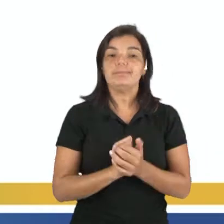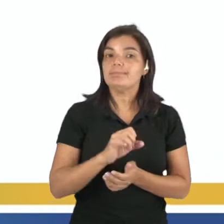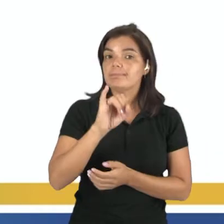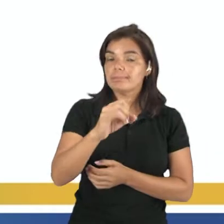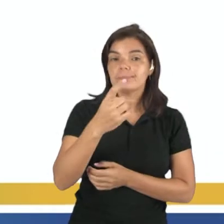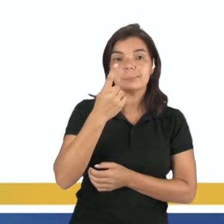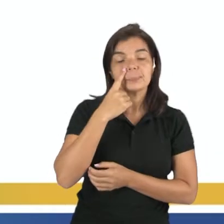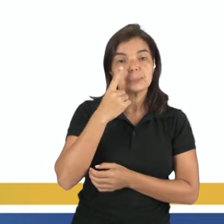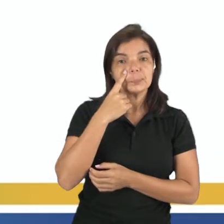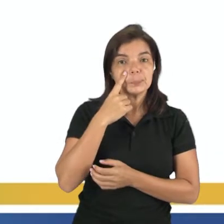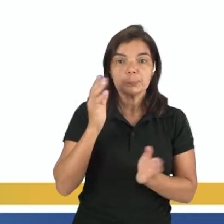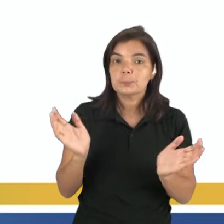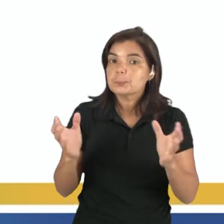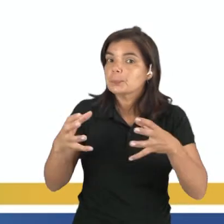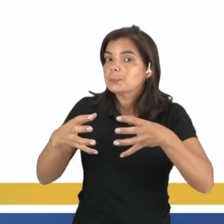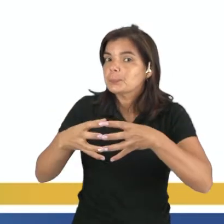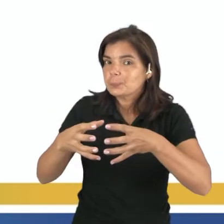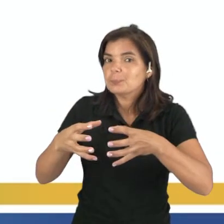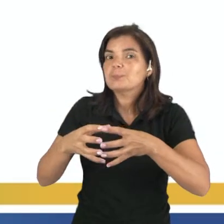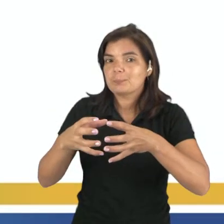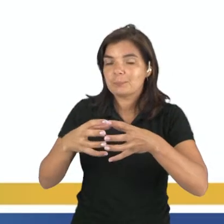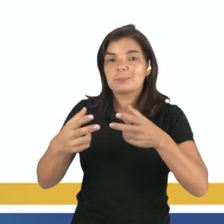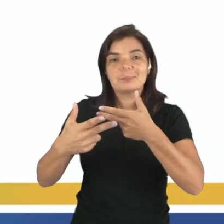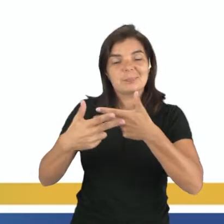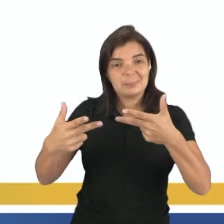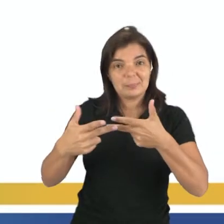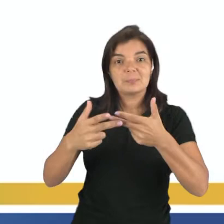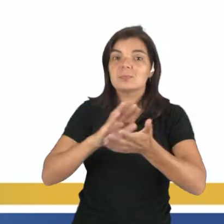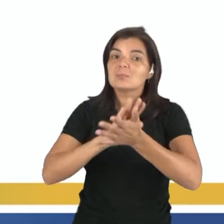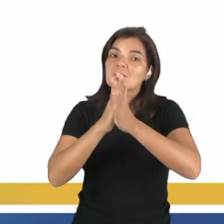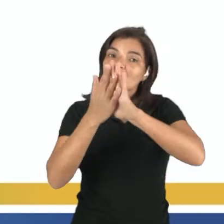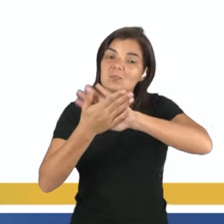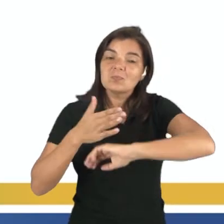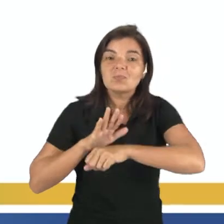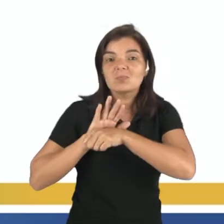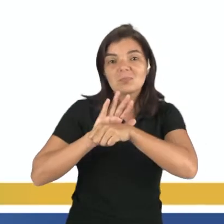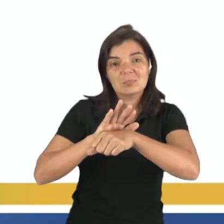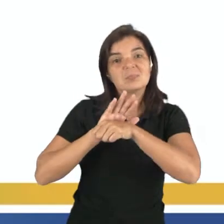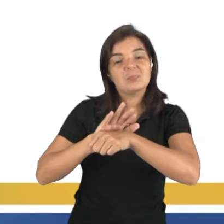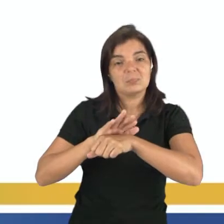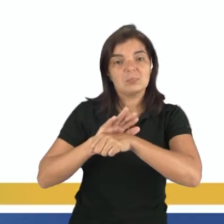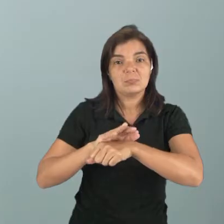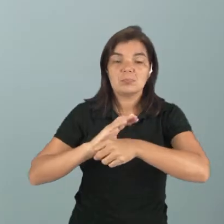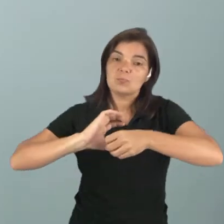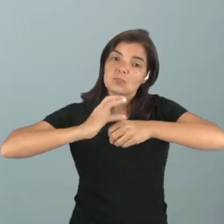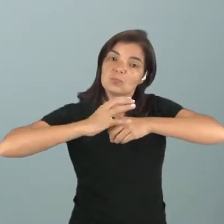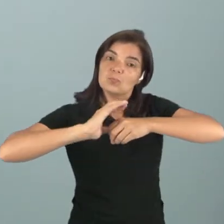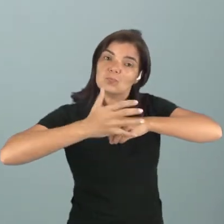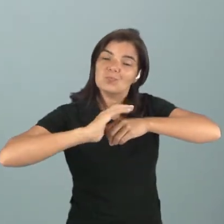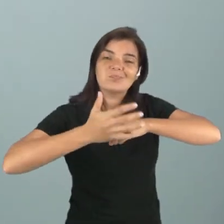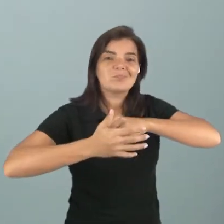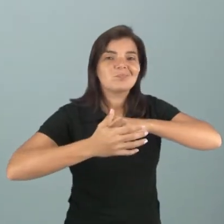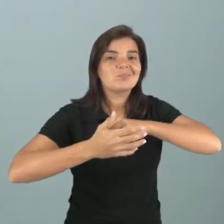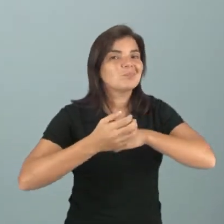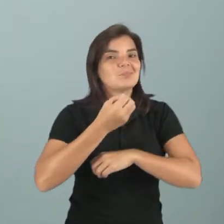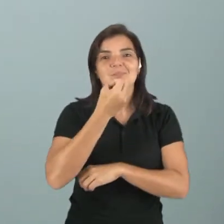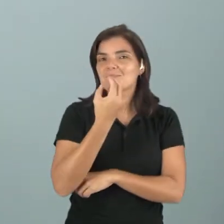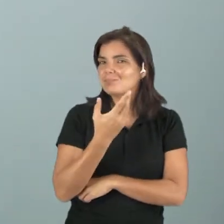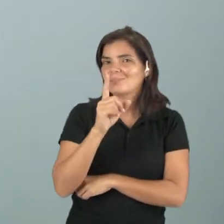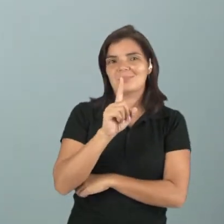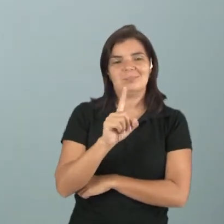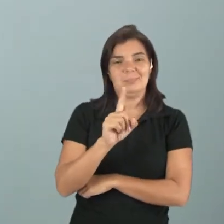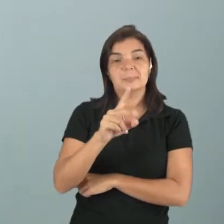gente for juntar todas as atividades, todas vão acabar contribuindo para a degradação da camada de ozônio, que não é nada